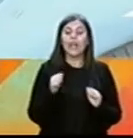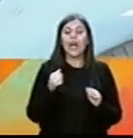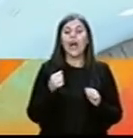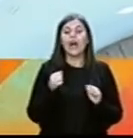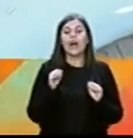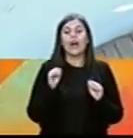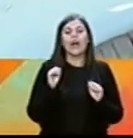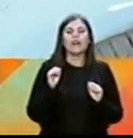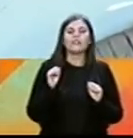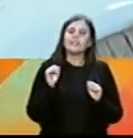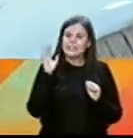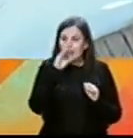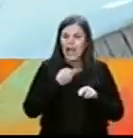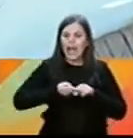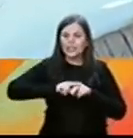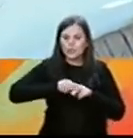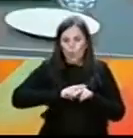sinceramente, se deixarmos cozinhar o atum